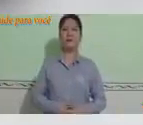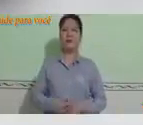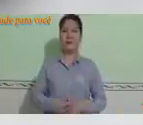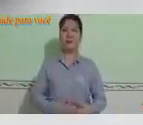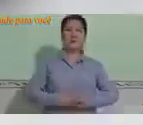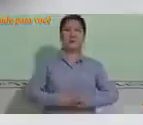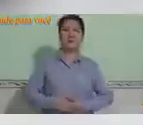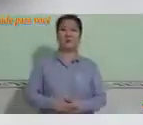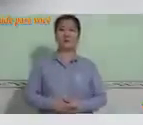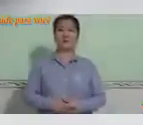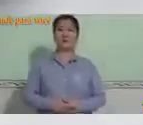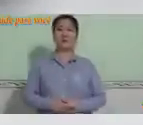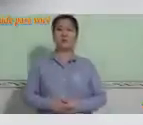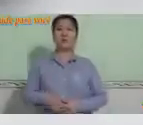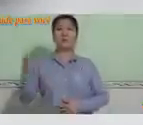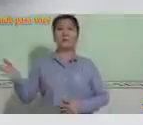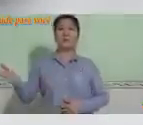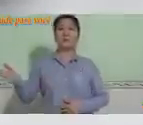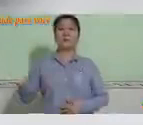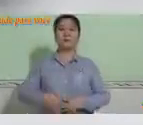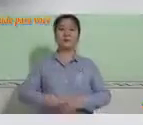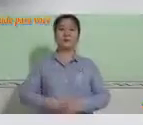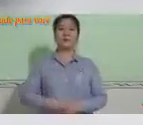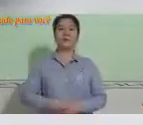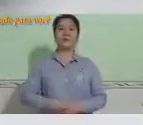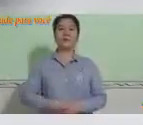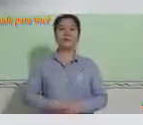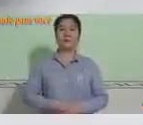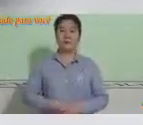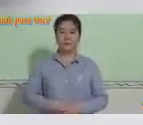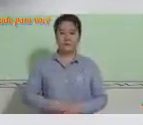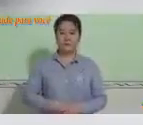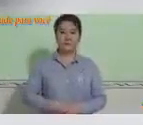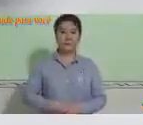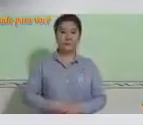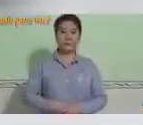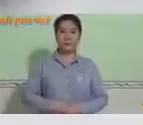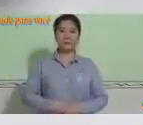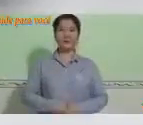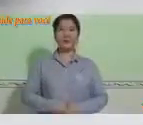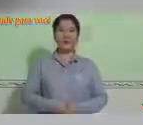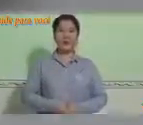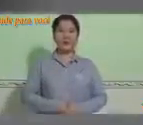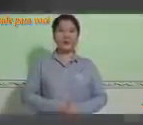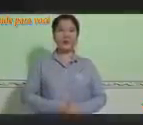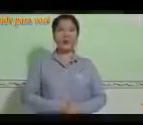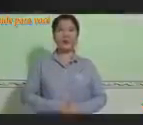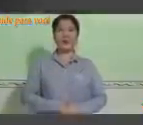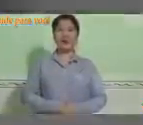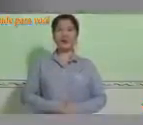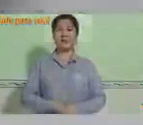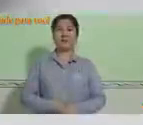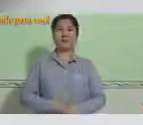Ela pode surgir mais facilmente em pessoas que realizam esforços repetitivos como ombro ou braço, ou em esportistas.